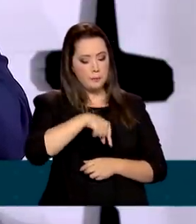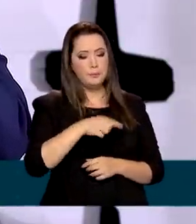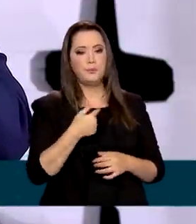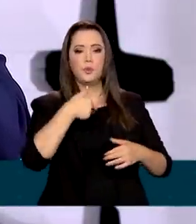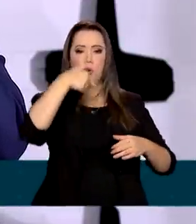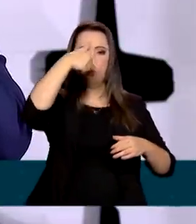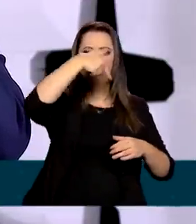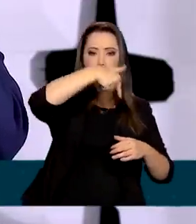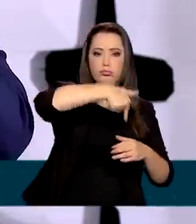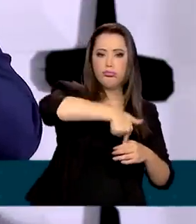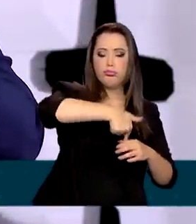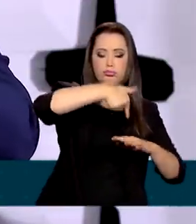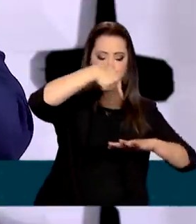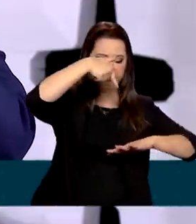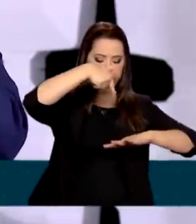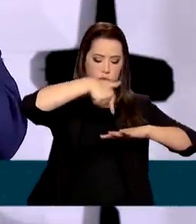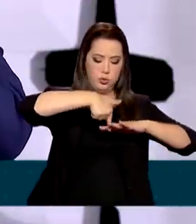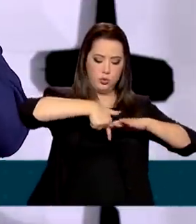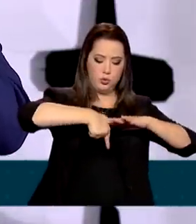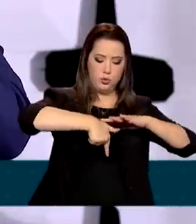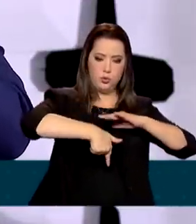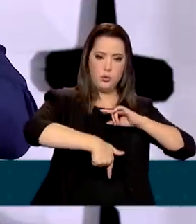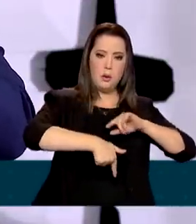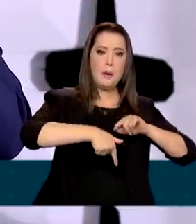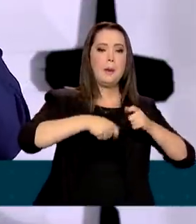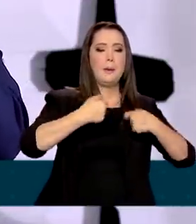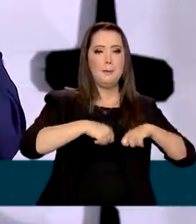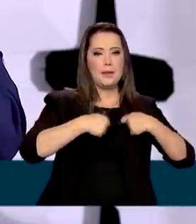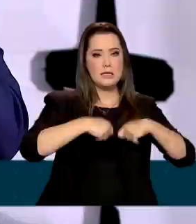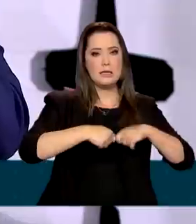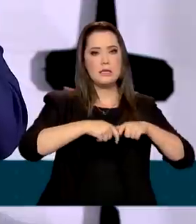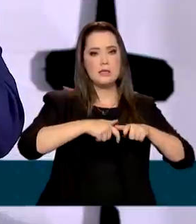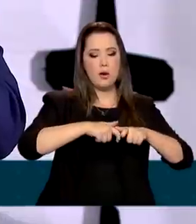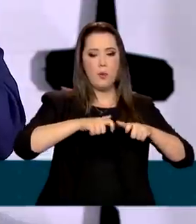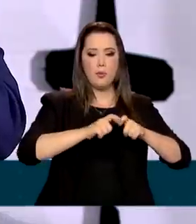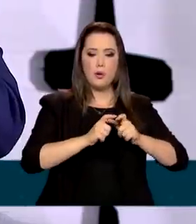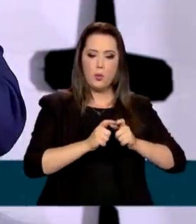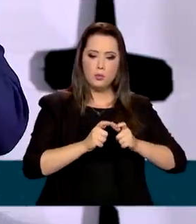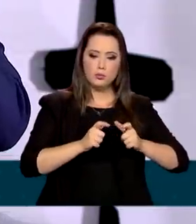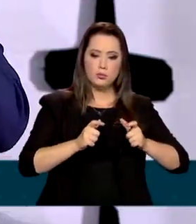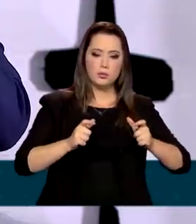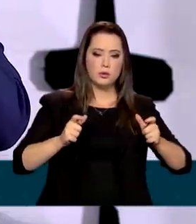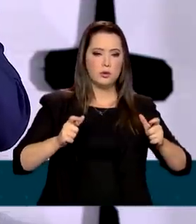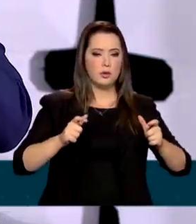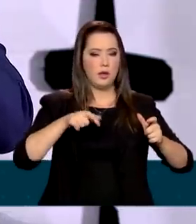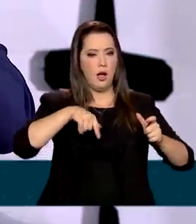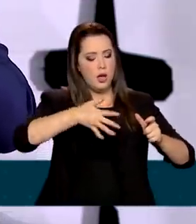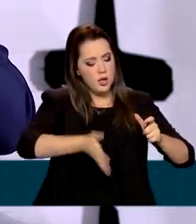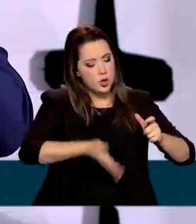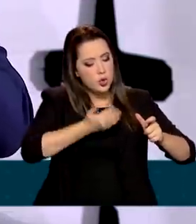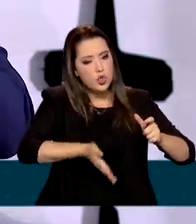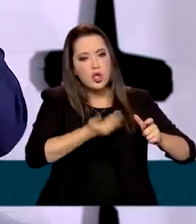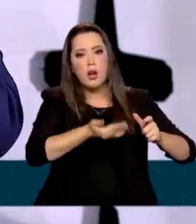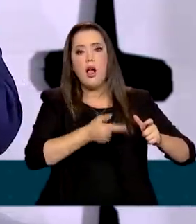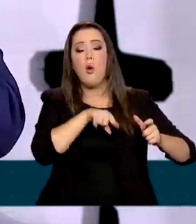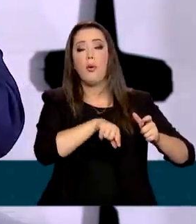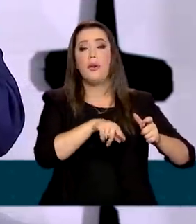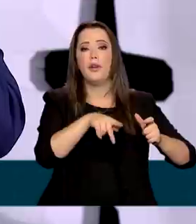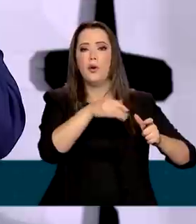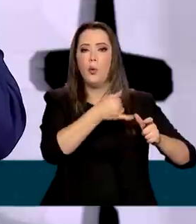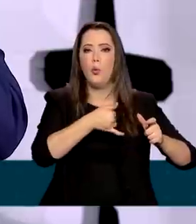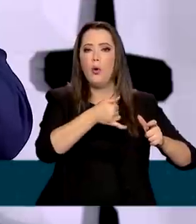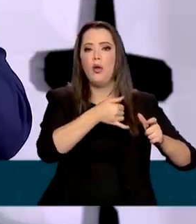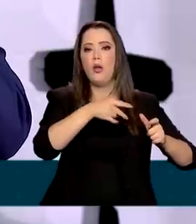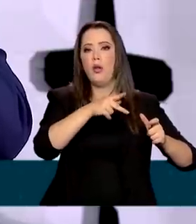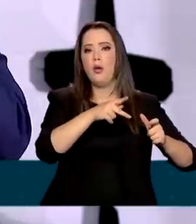precisa injetar água, fazer o cracking, vamos dizer, para abrir mais espaços lá, ou detergentes para descolar o petróleo daquela